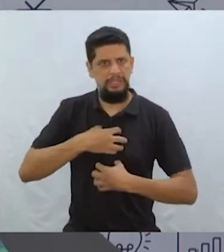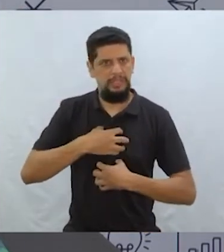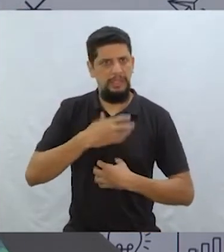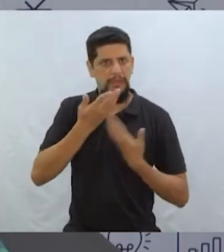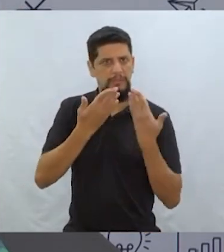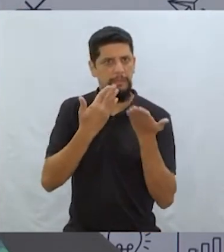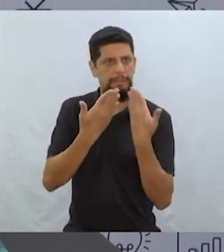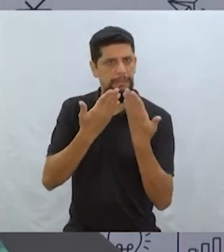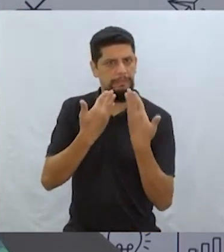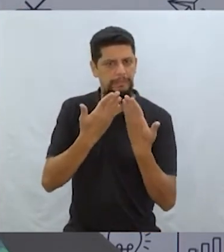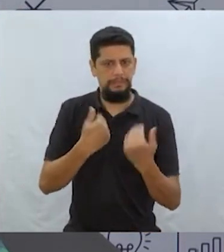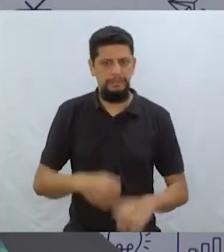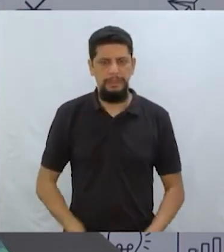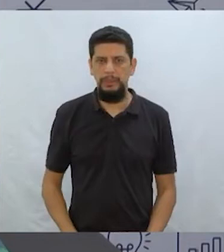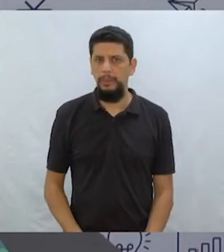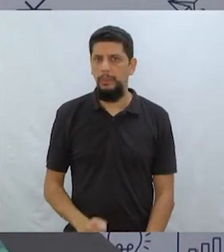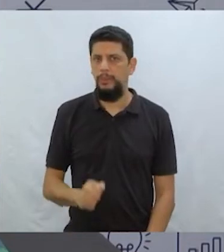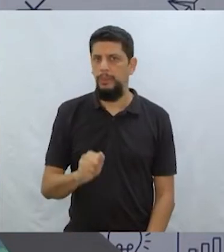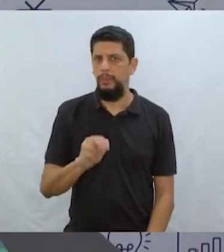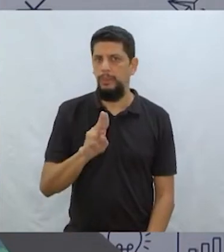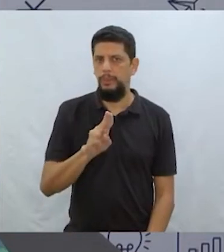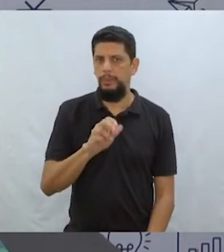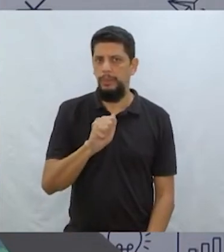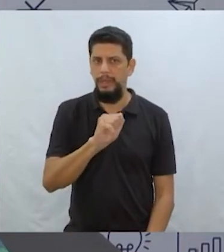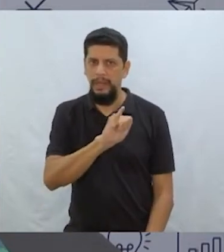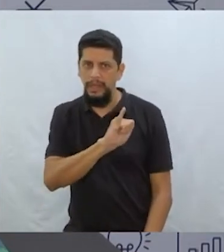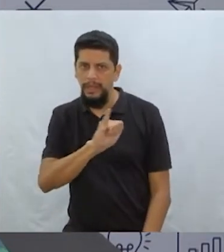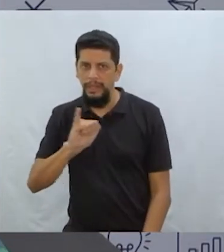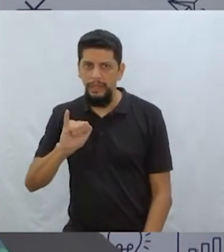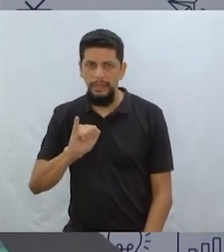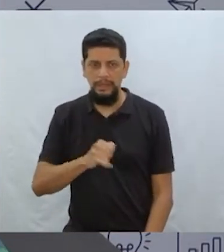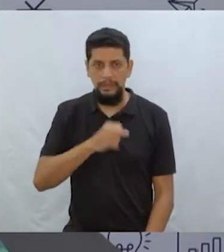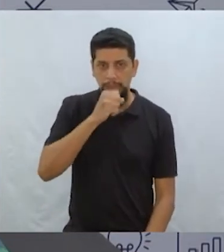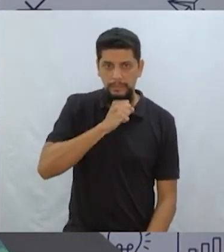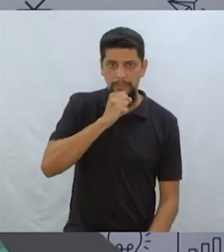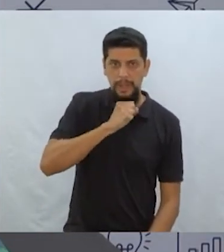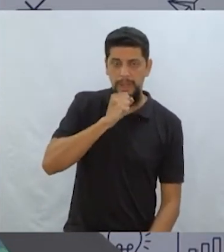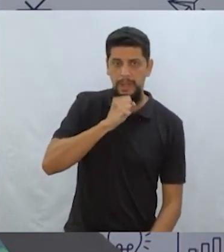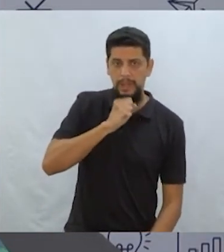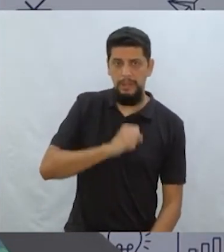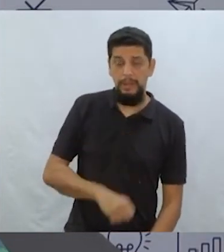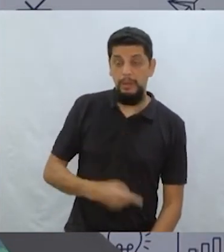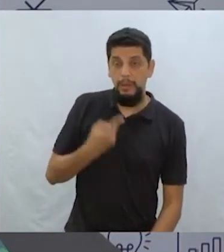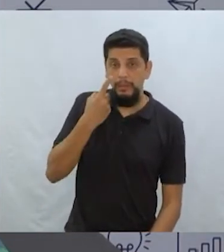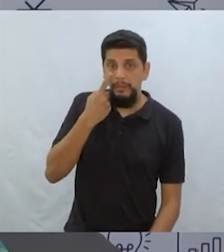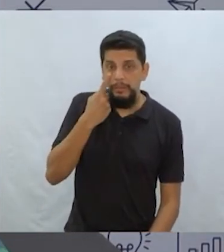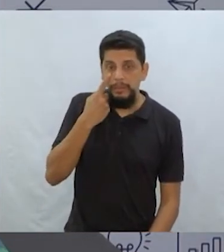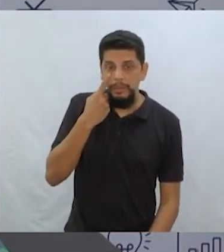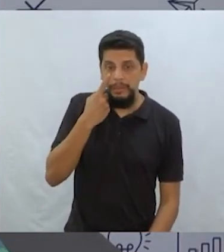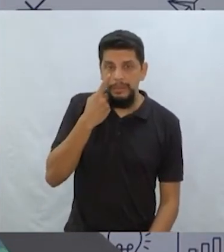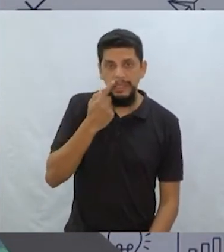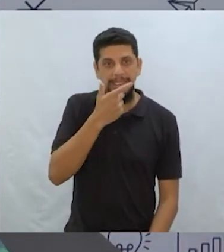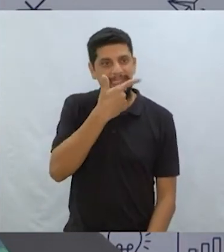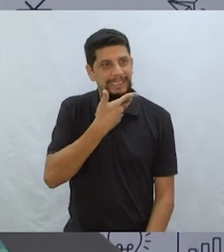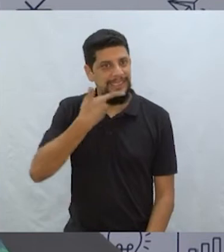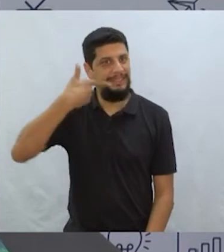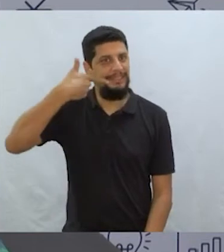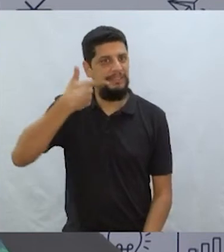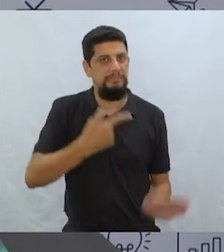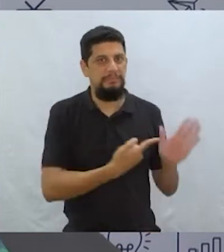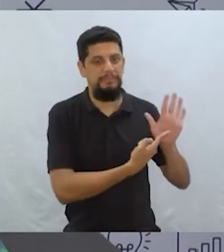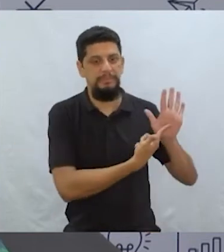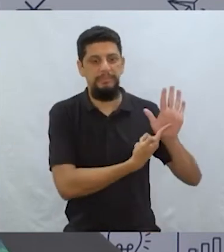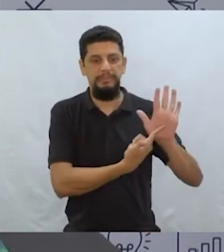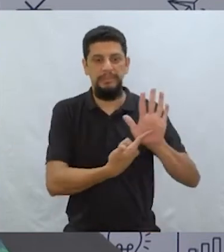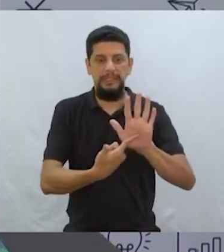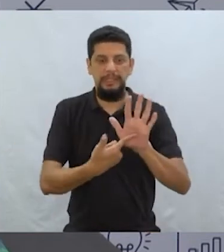de eles falarem principalmente esse why o velho bisavô Arquimedes ouvia sorria